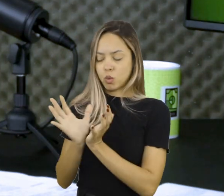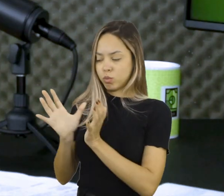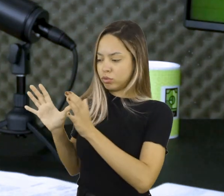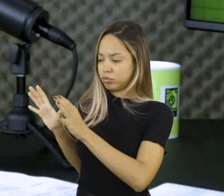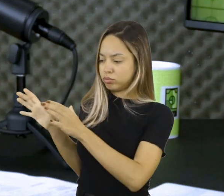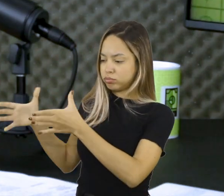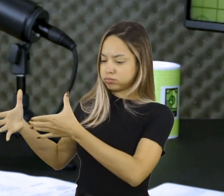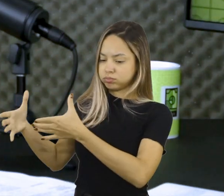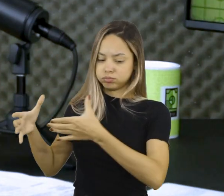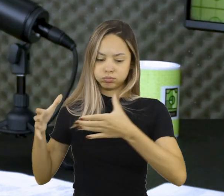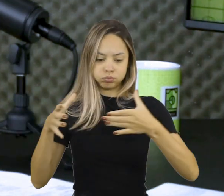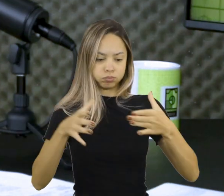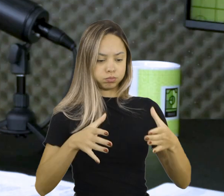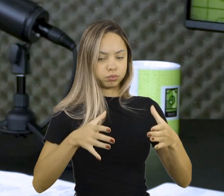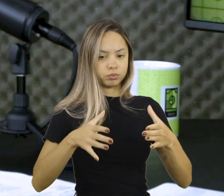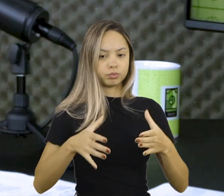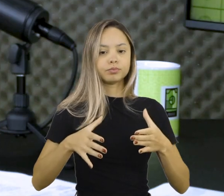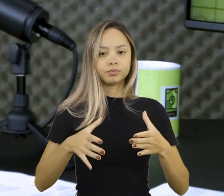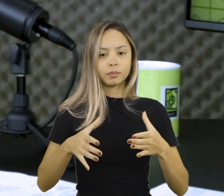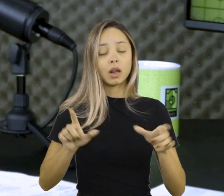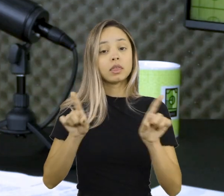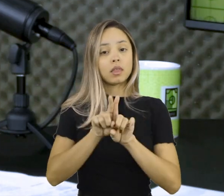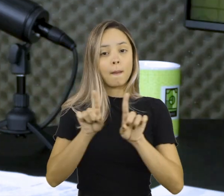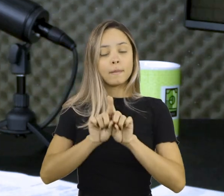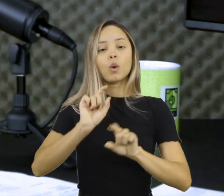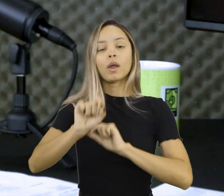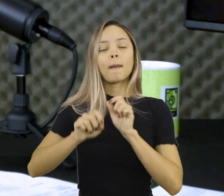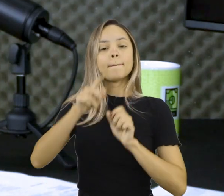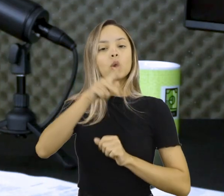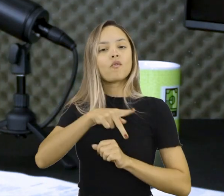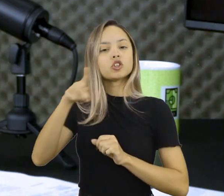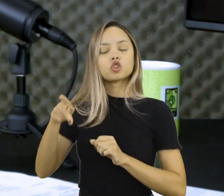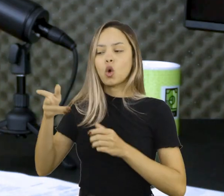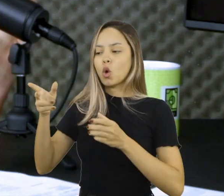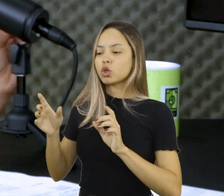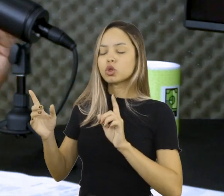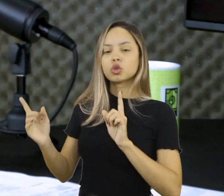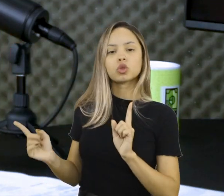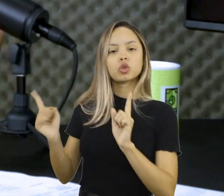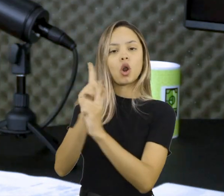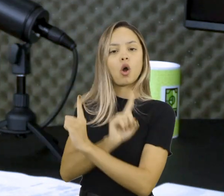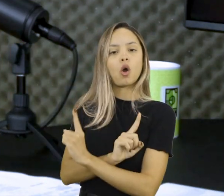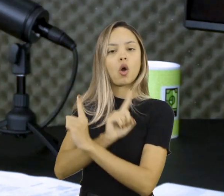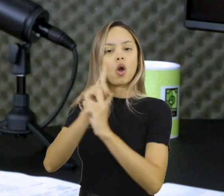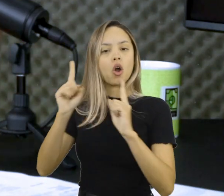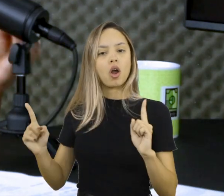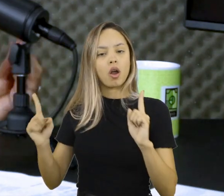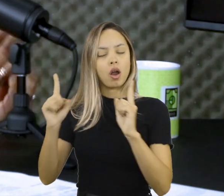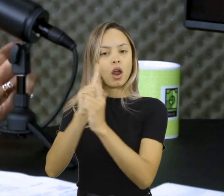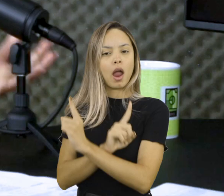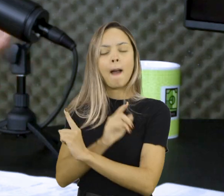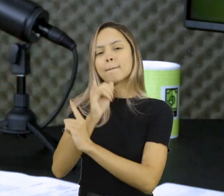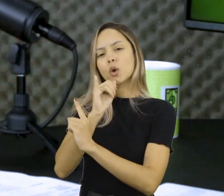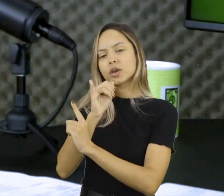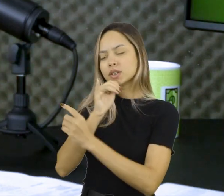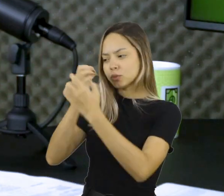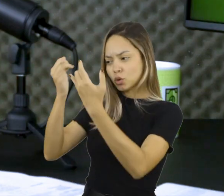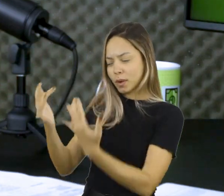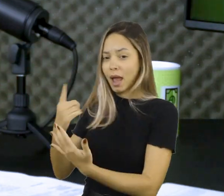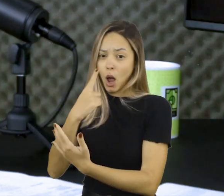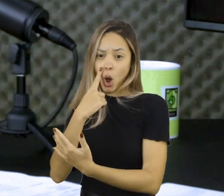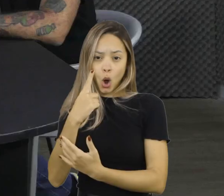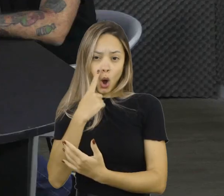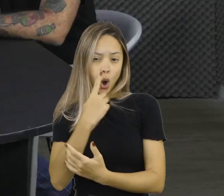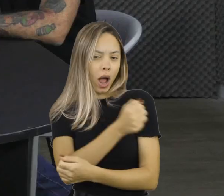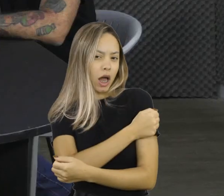outra uhum as duas trocaram ideia para dizer olha Fulano foi meu Fulano é assim eu fiz assim